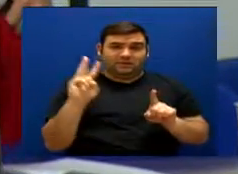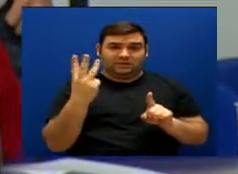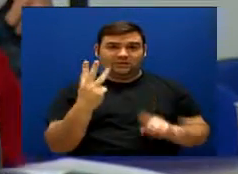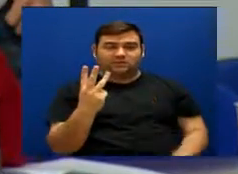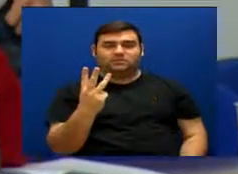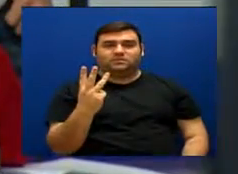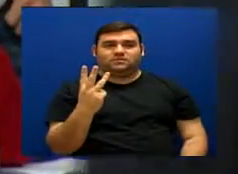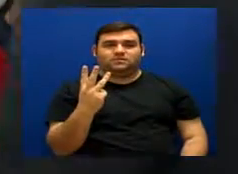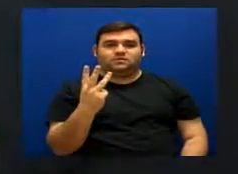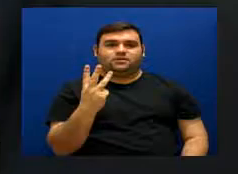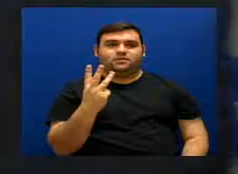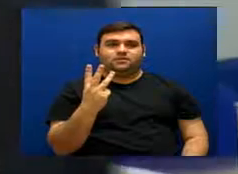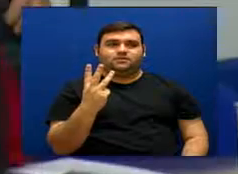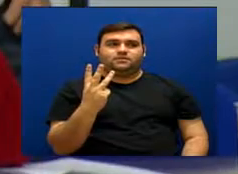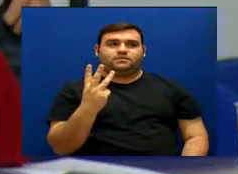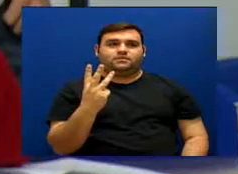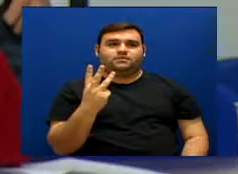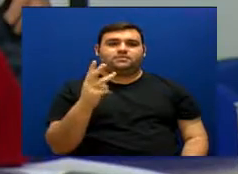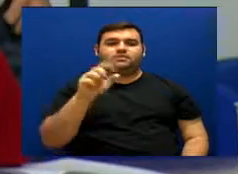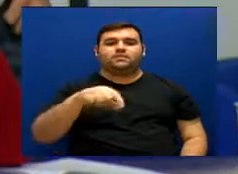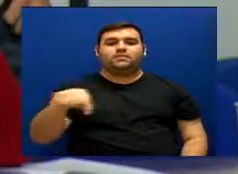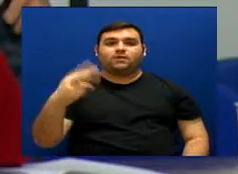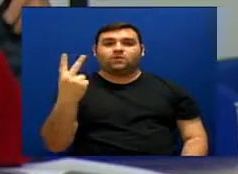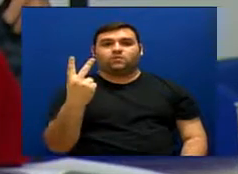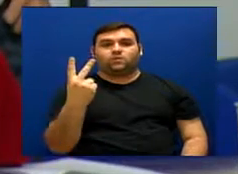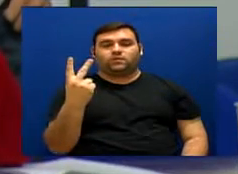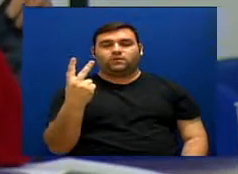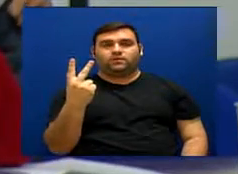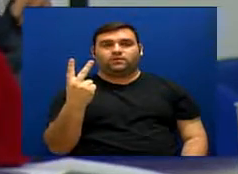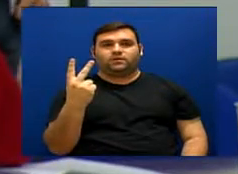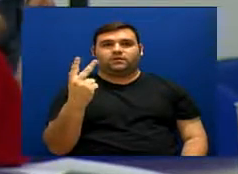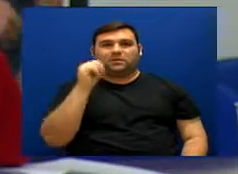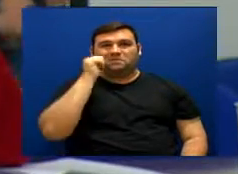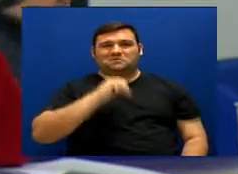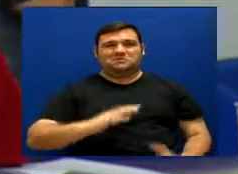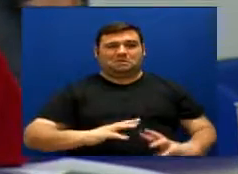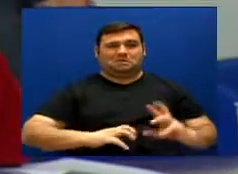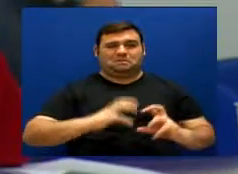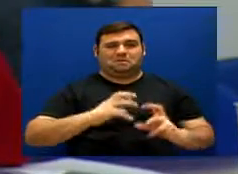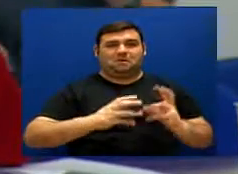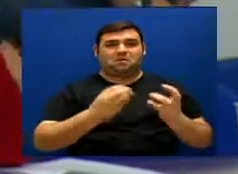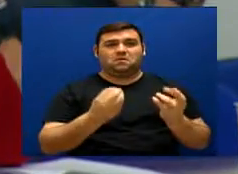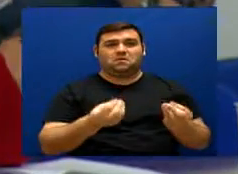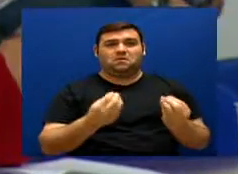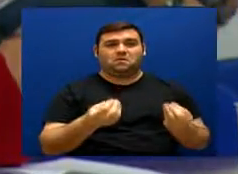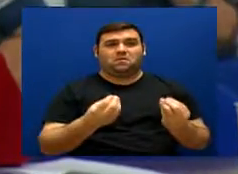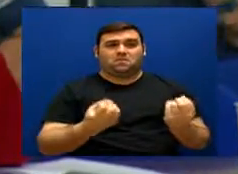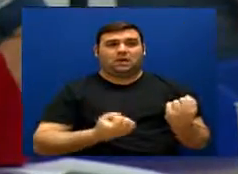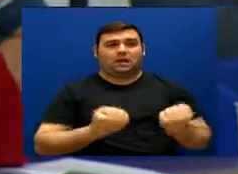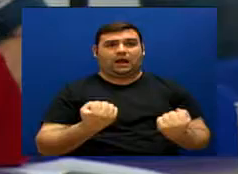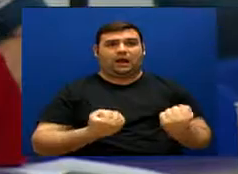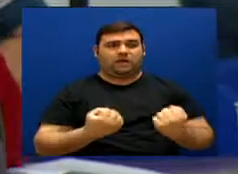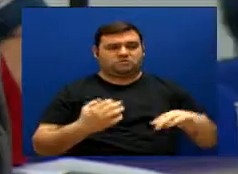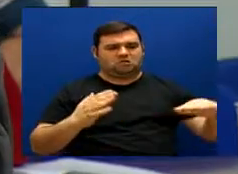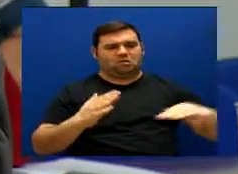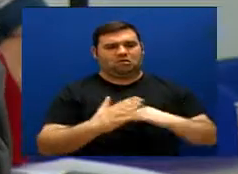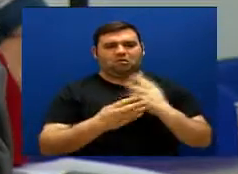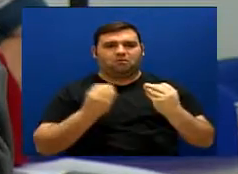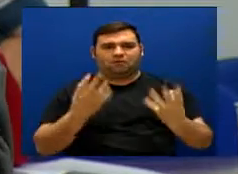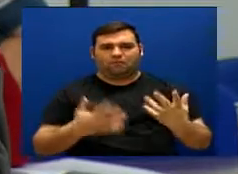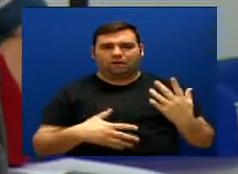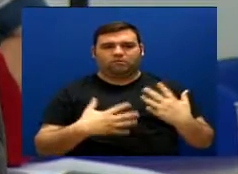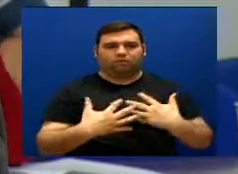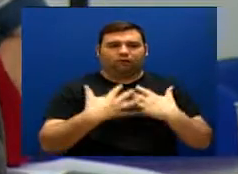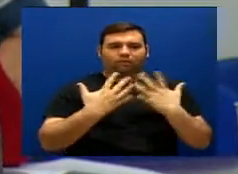3 árvores. Plantei só 2, porque minha mulher brigou, como é que a gente vai entrar na casa? Mas,